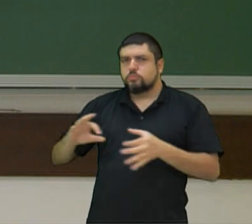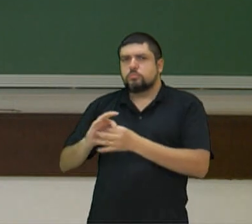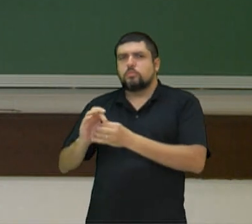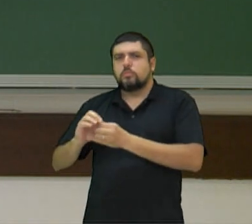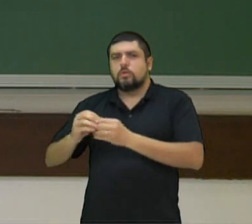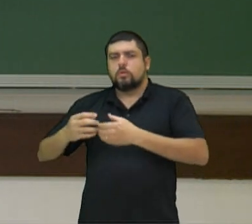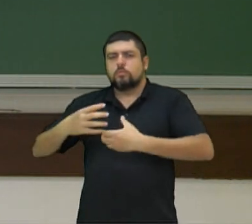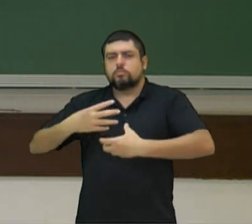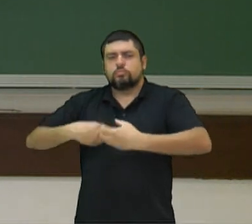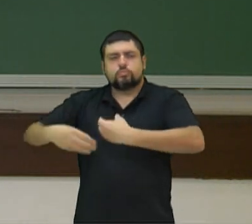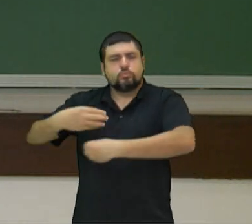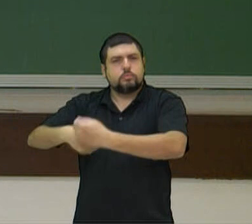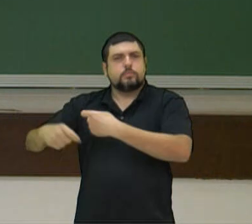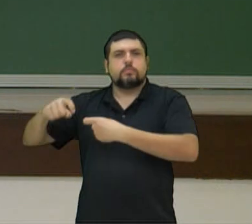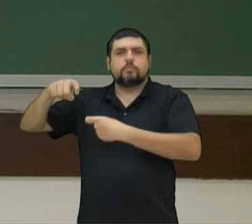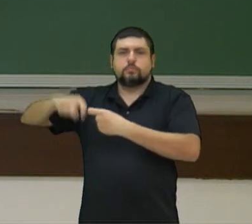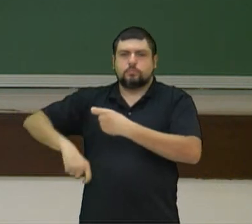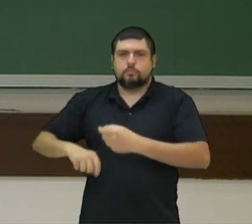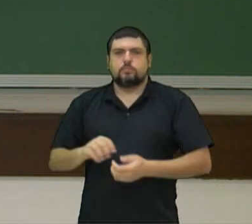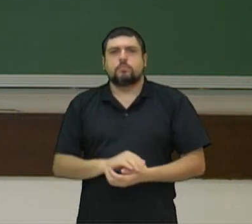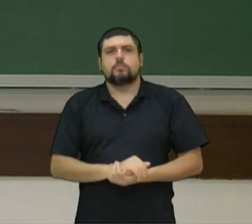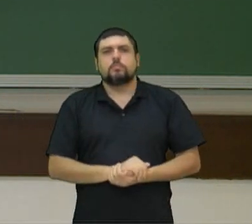antes eu trago para vocês uma